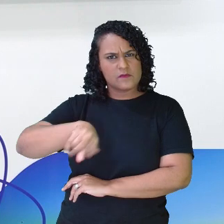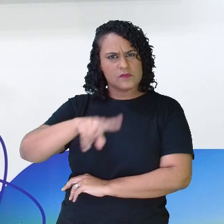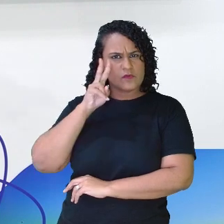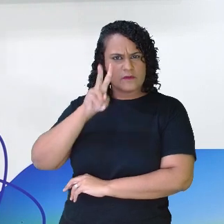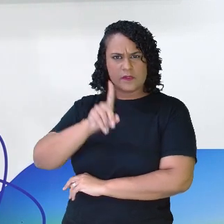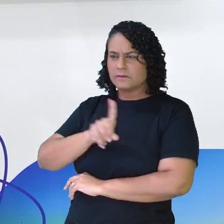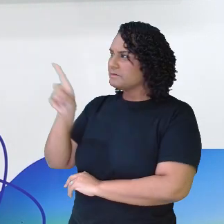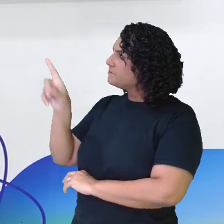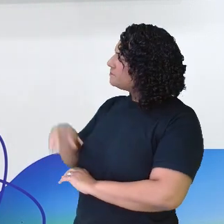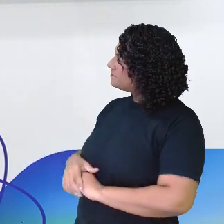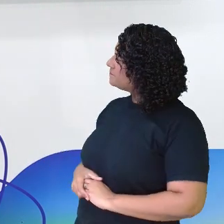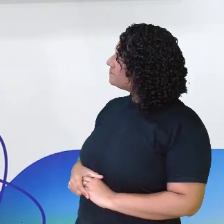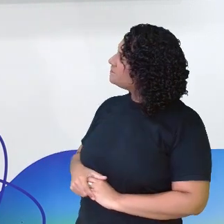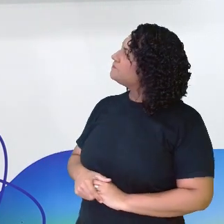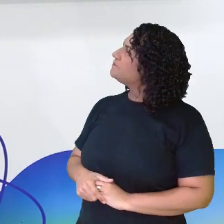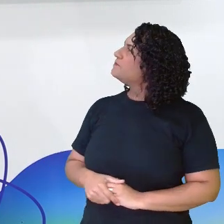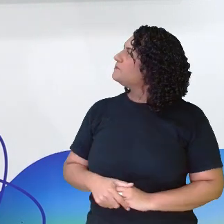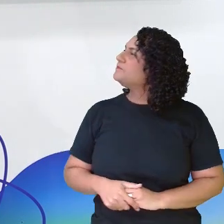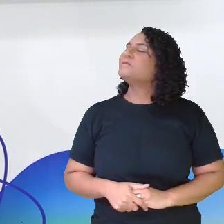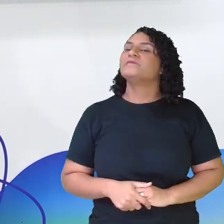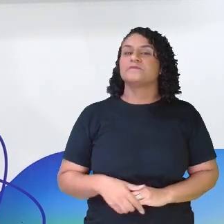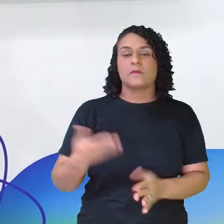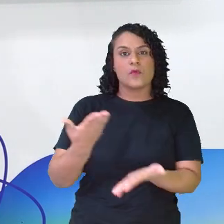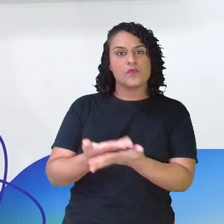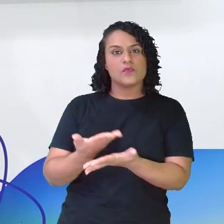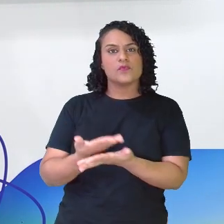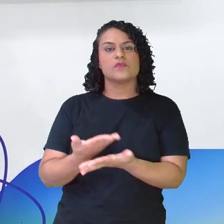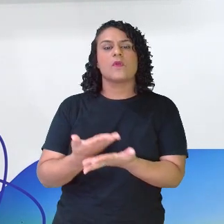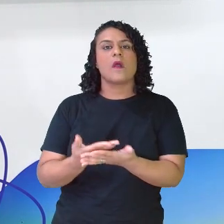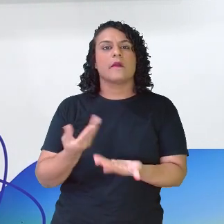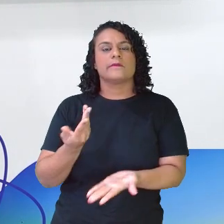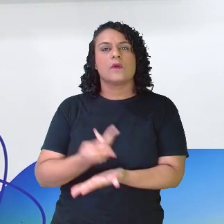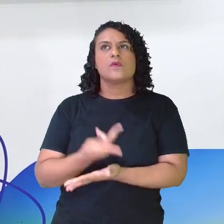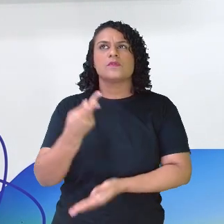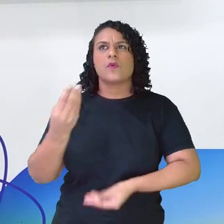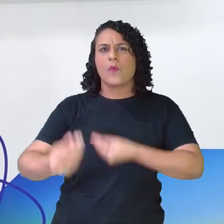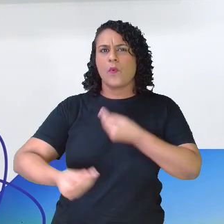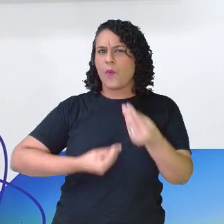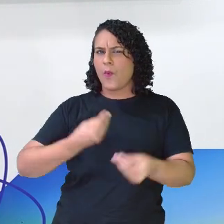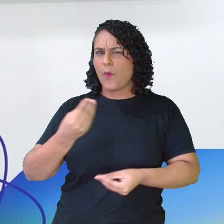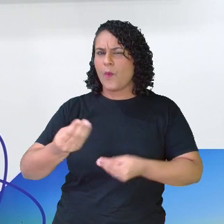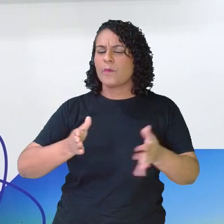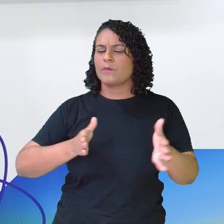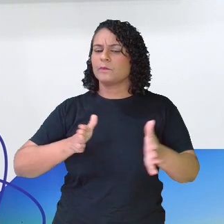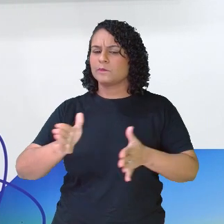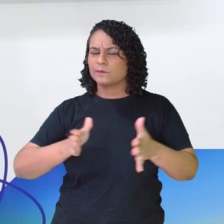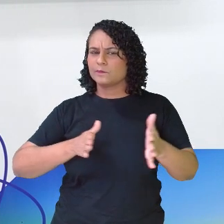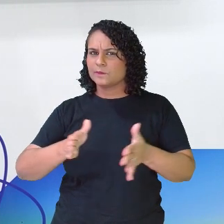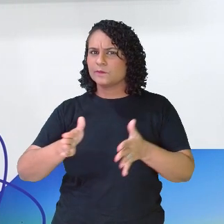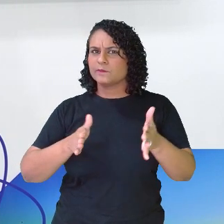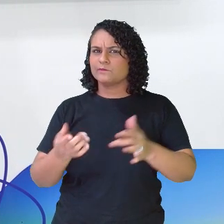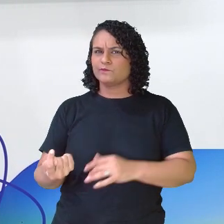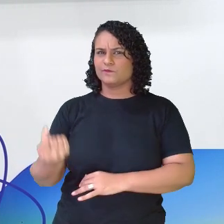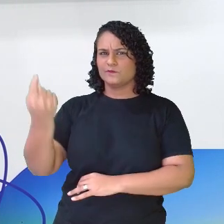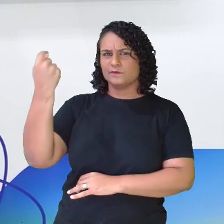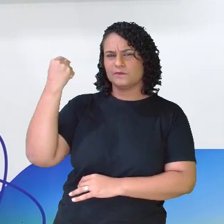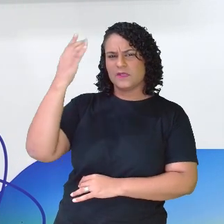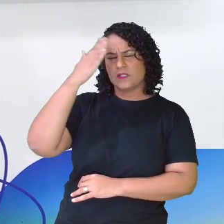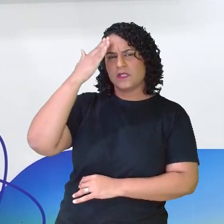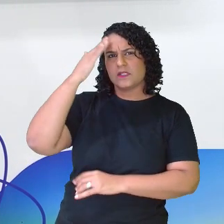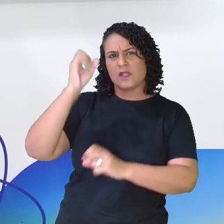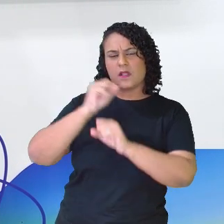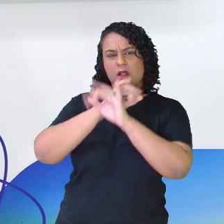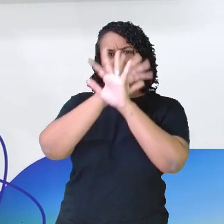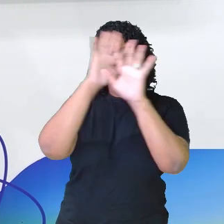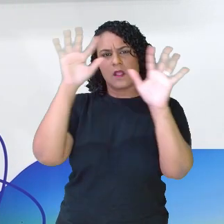tela. Vamos estudar um pouquinho, saber como era que aconteciam as coisas nesse período e entender, será que